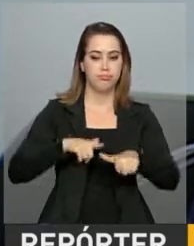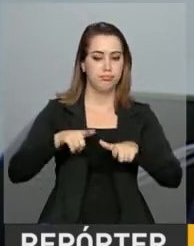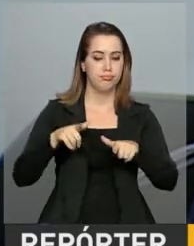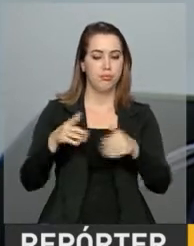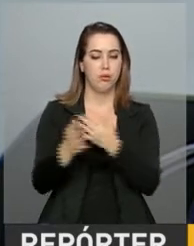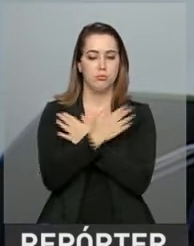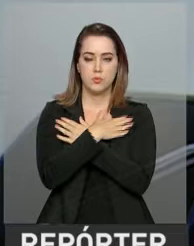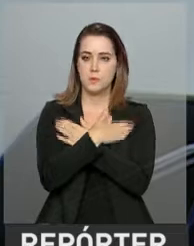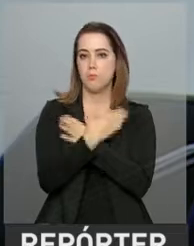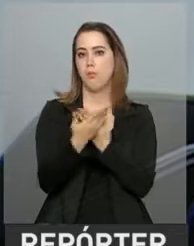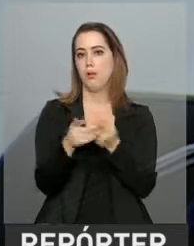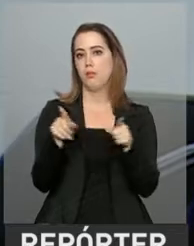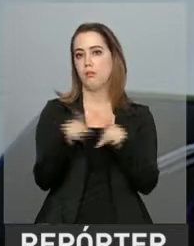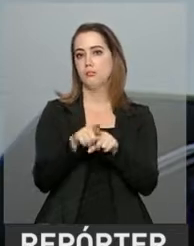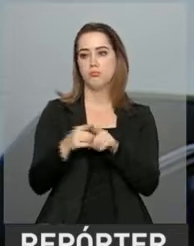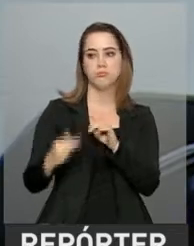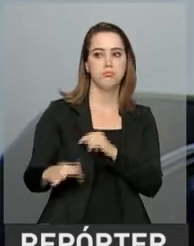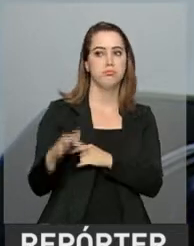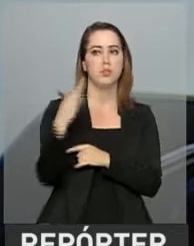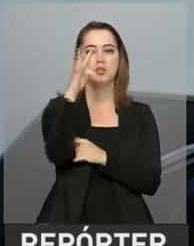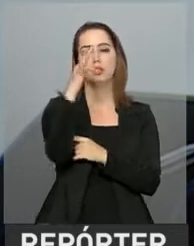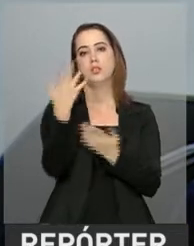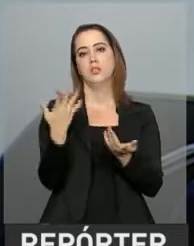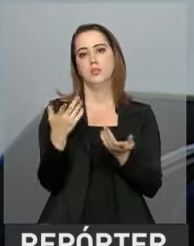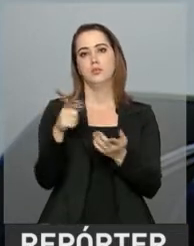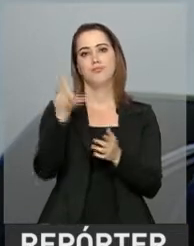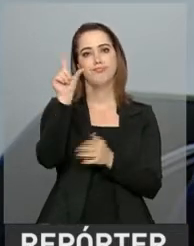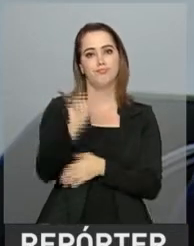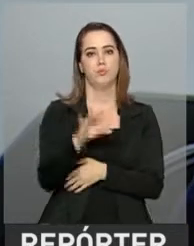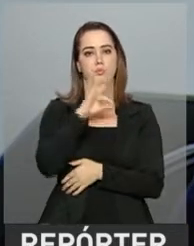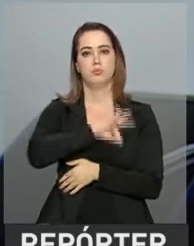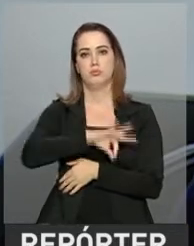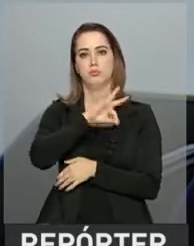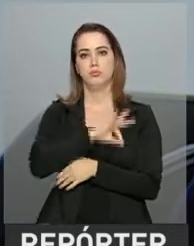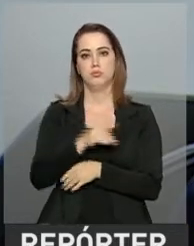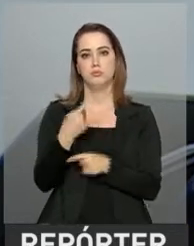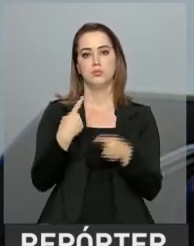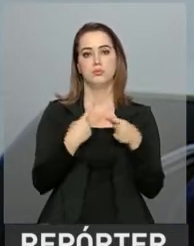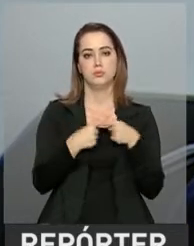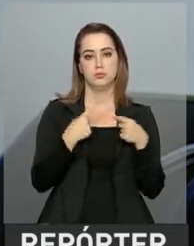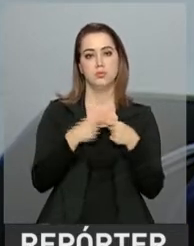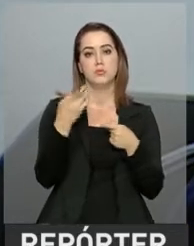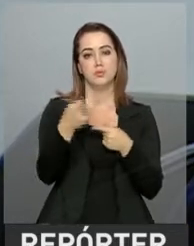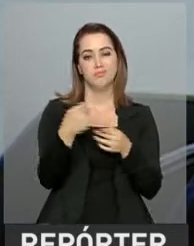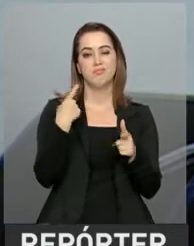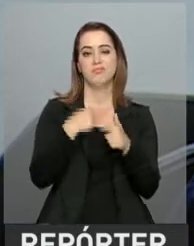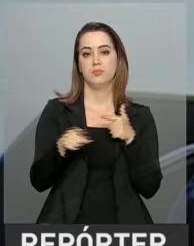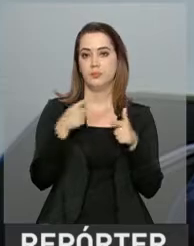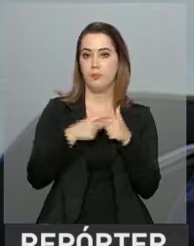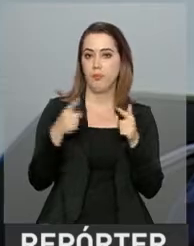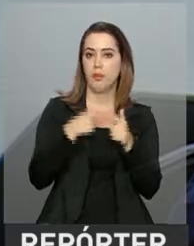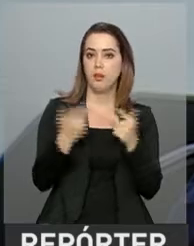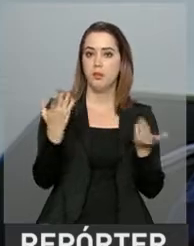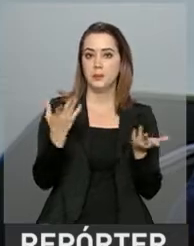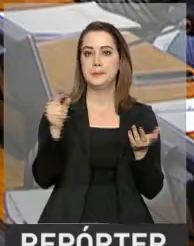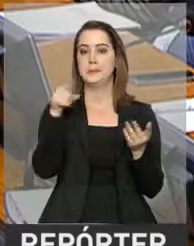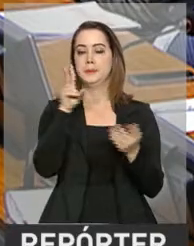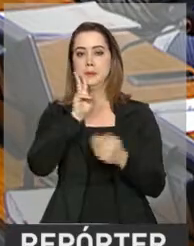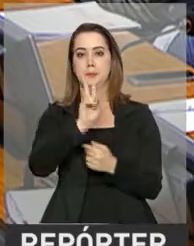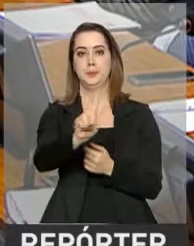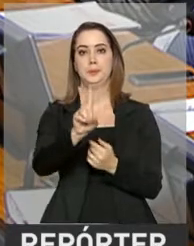leva a um aumento da inflação, uma queda da renda. Portanto, isso prejudica, em última